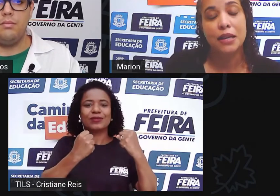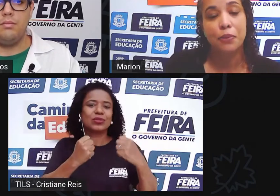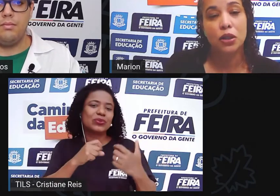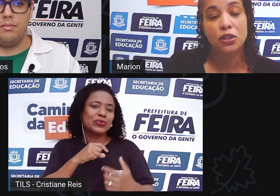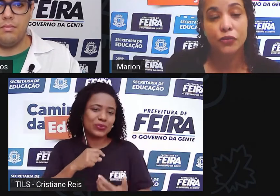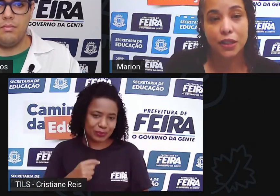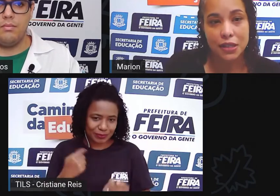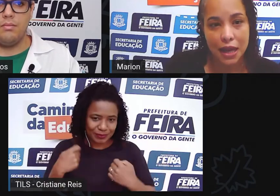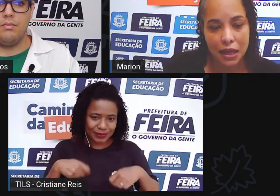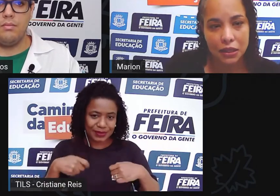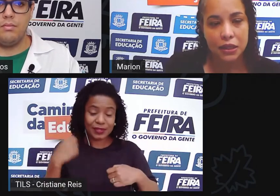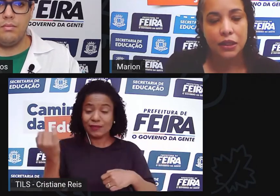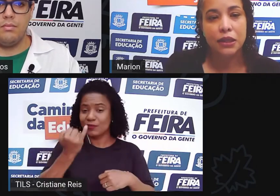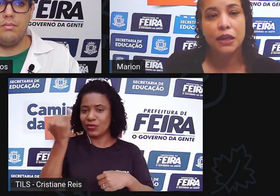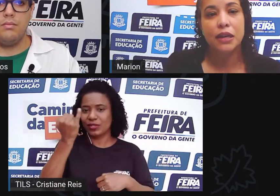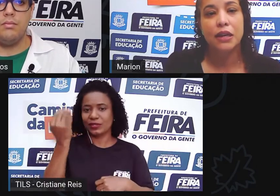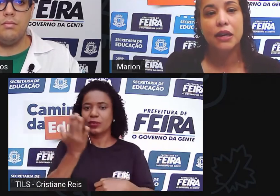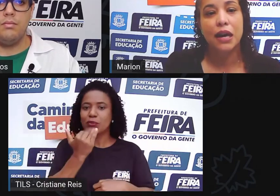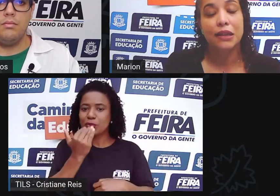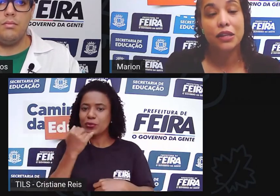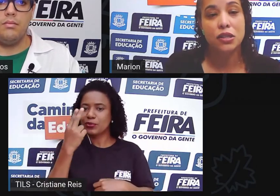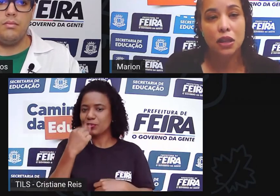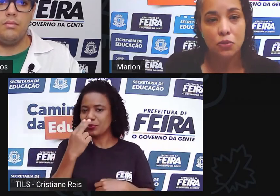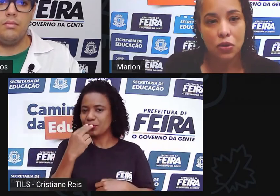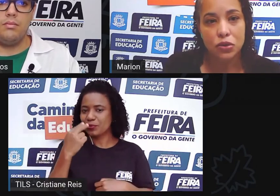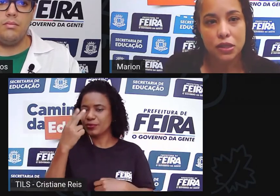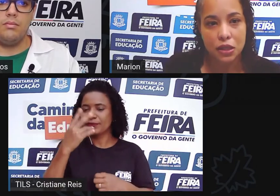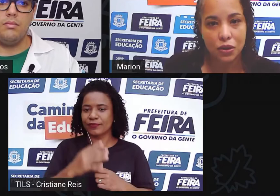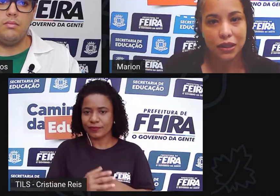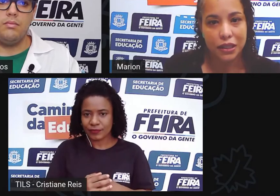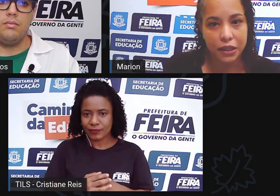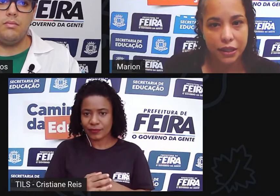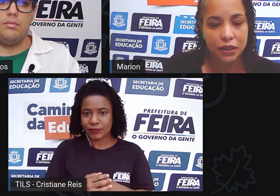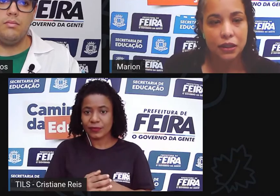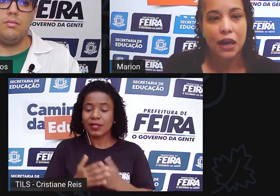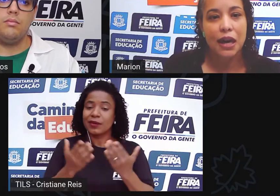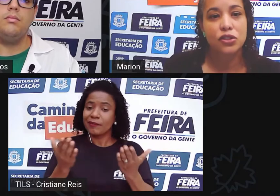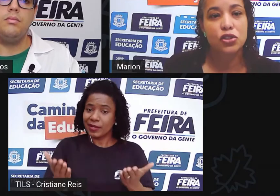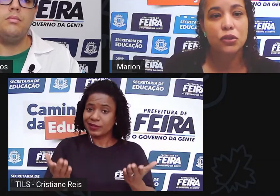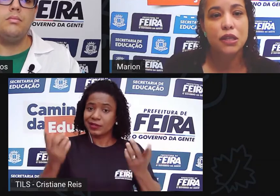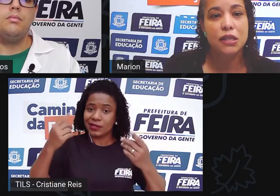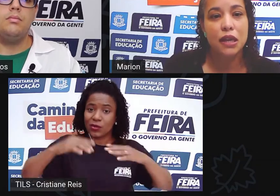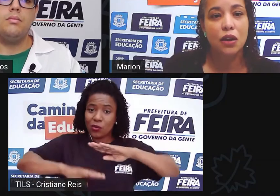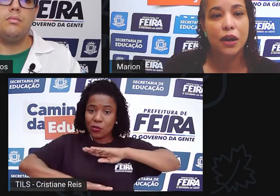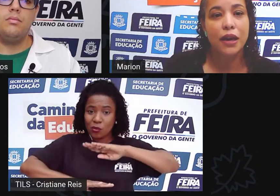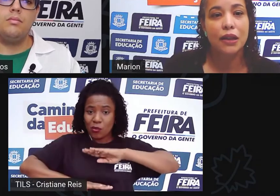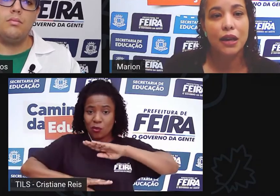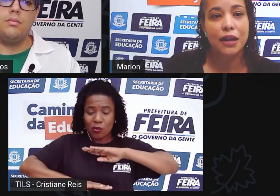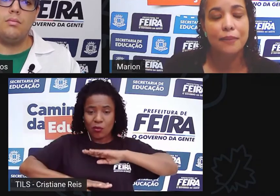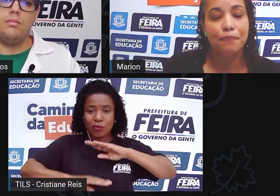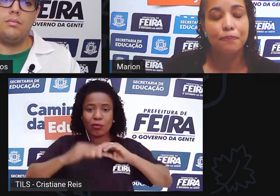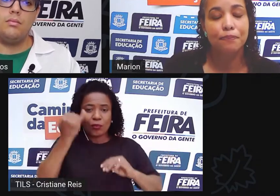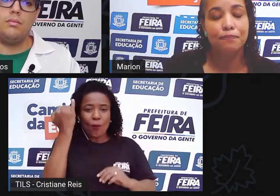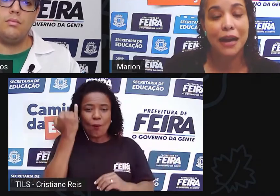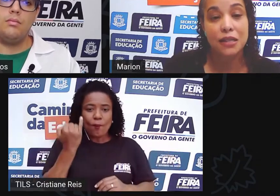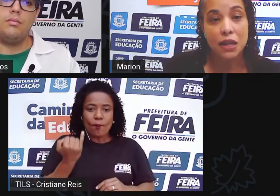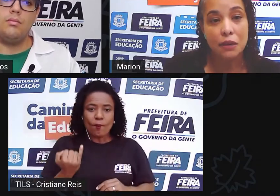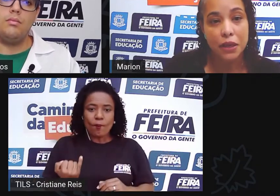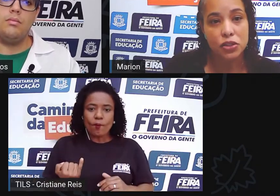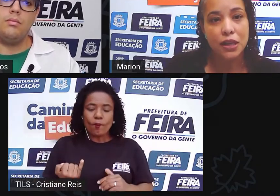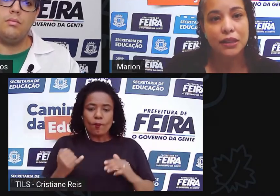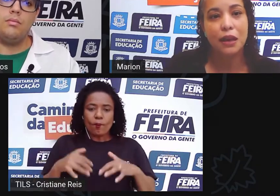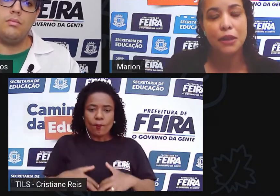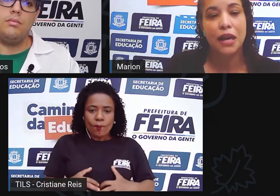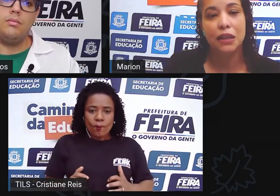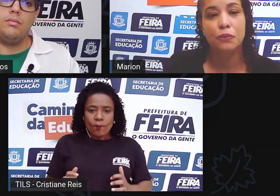Mas é importante frisar que, além de ser uma condição clínica, a desnutrição ela é